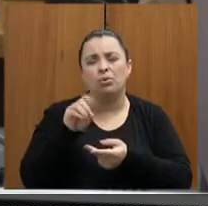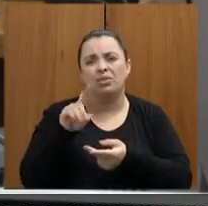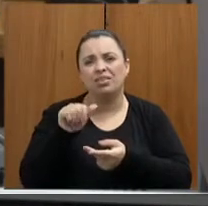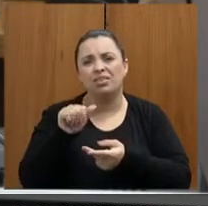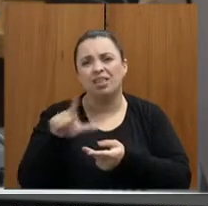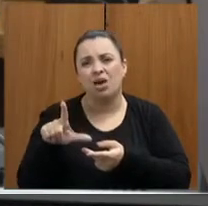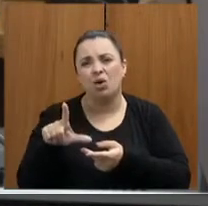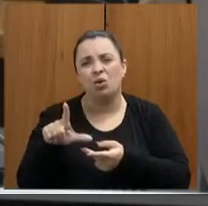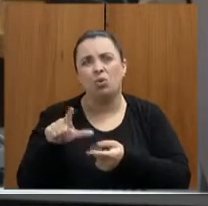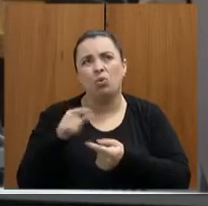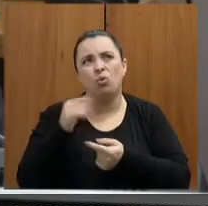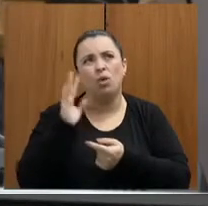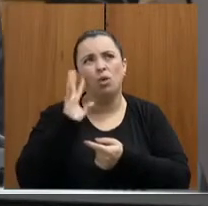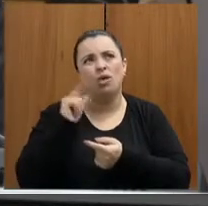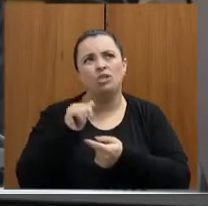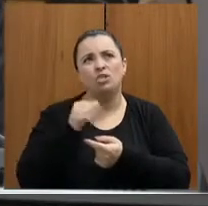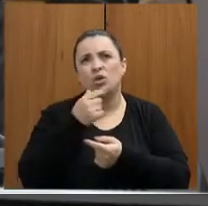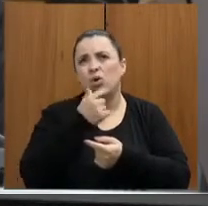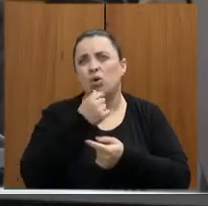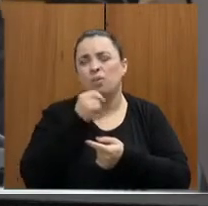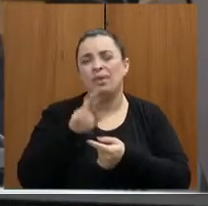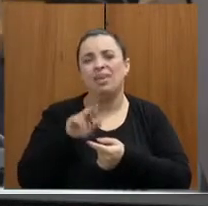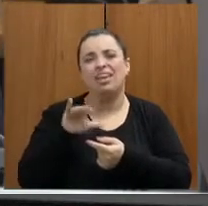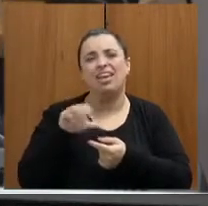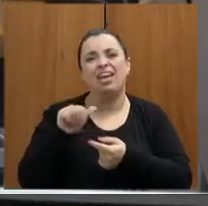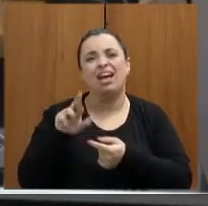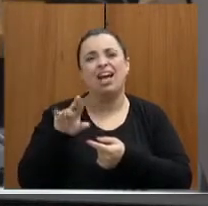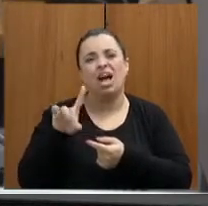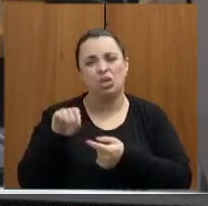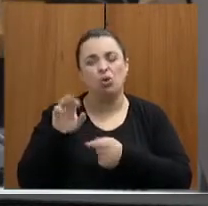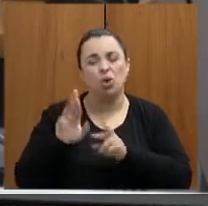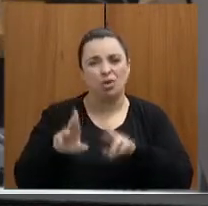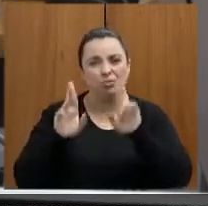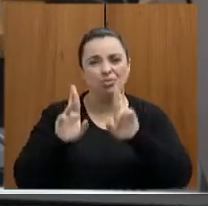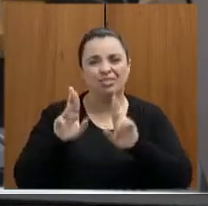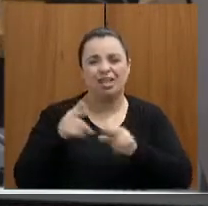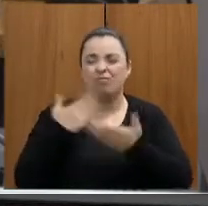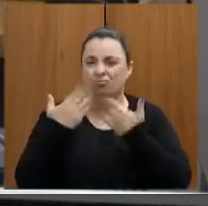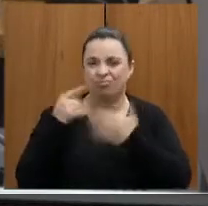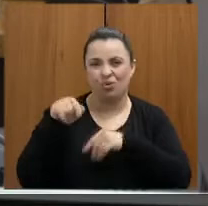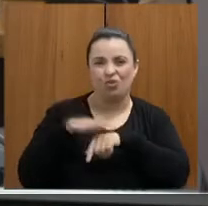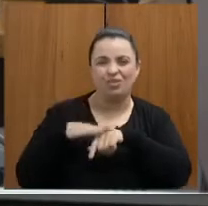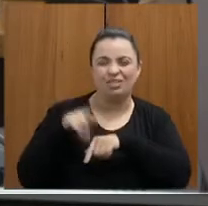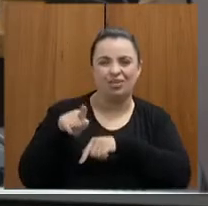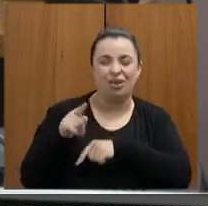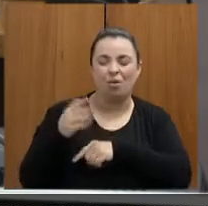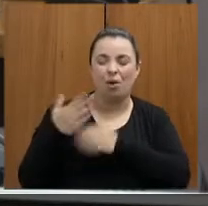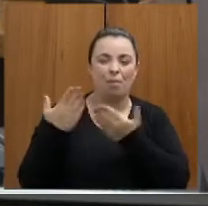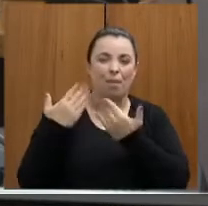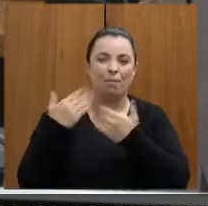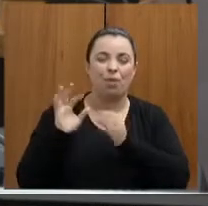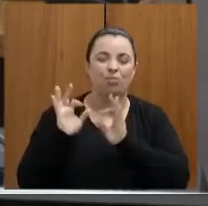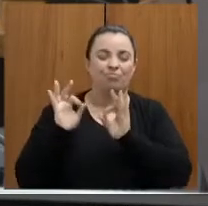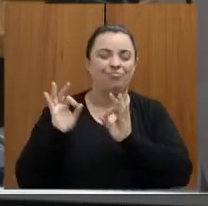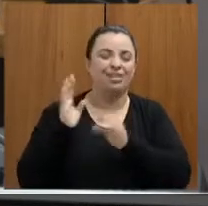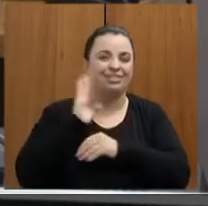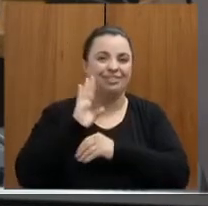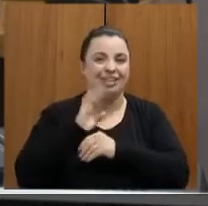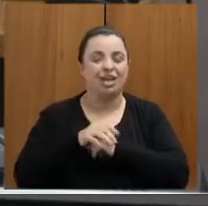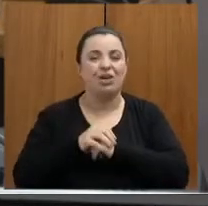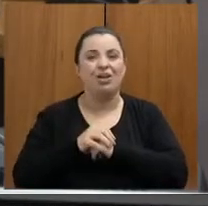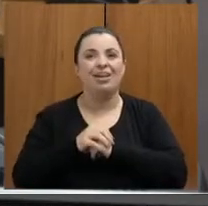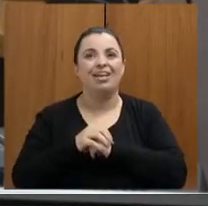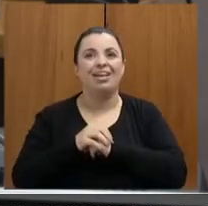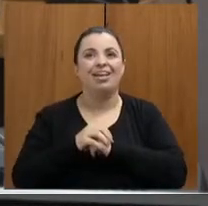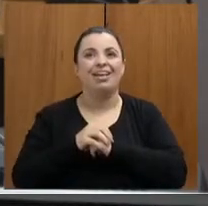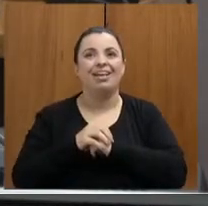Ricardo Carnaval nós ficar tão um abraço aí conversa excelente que eu tive lá com eles lá inclusive época até bem impressionado com preço